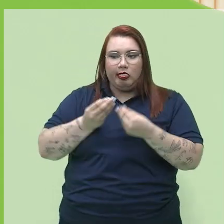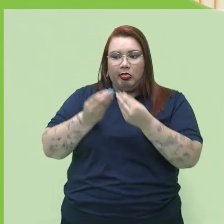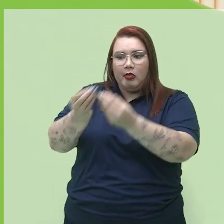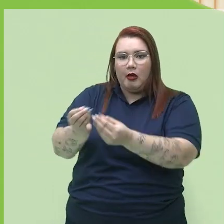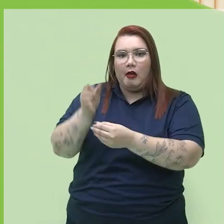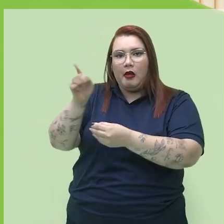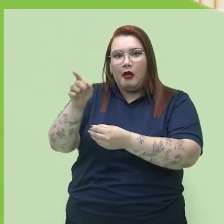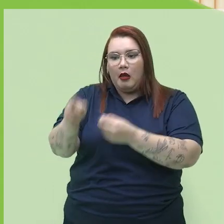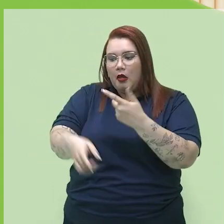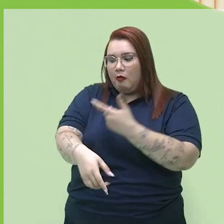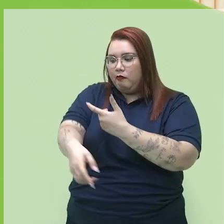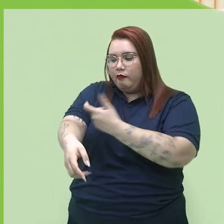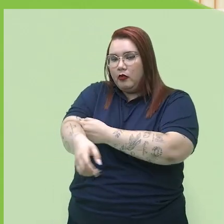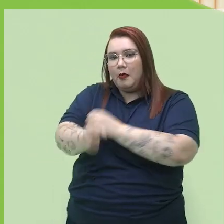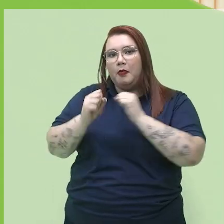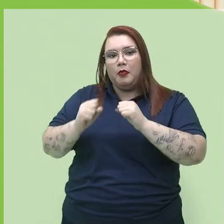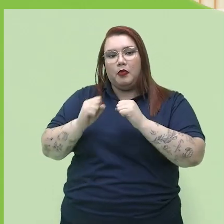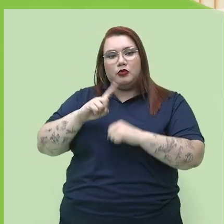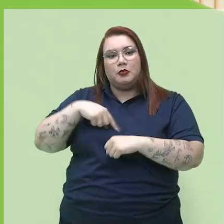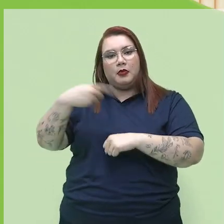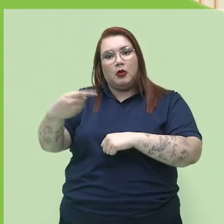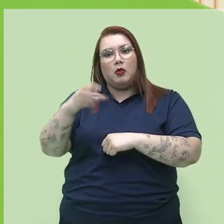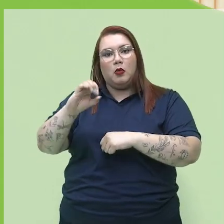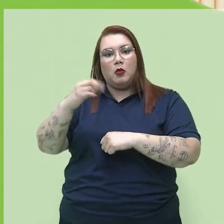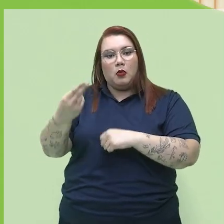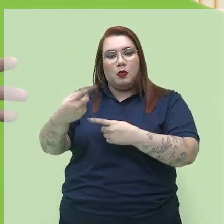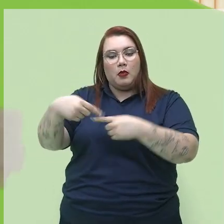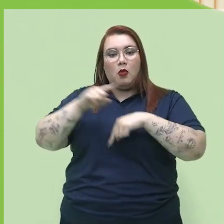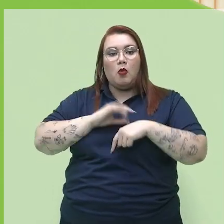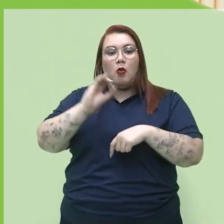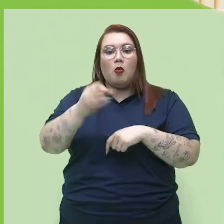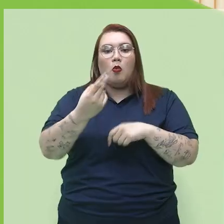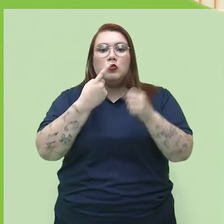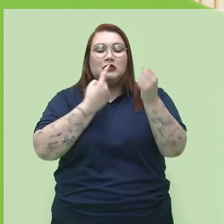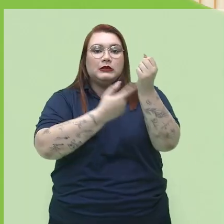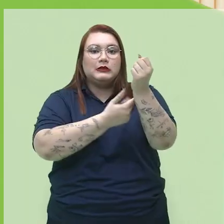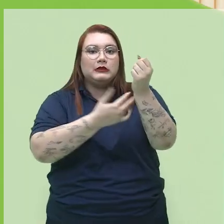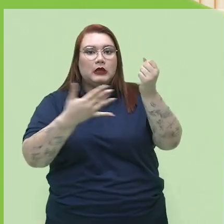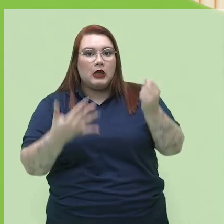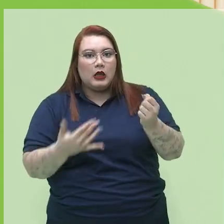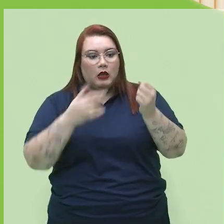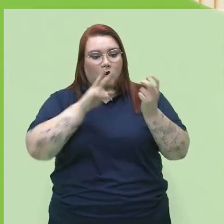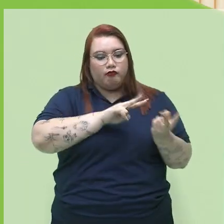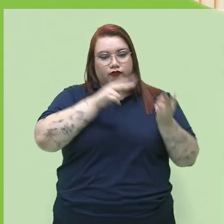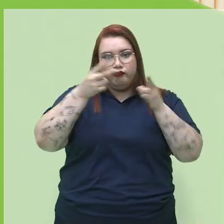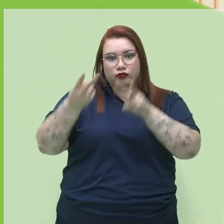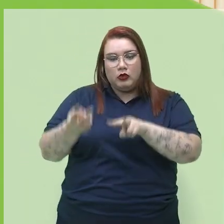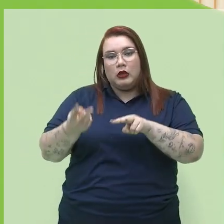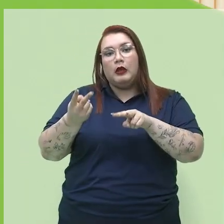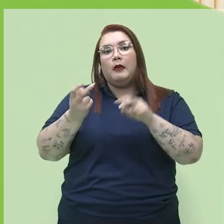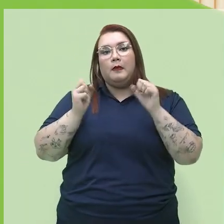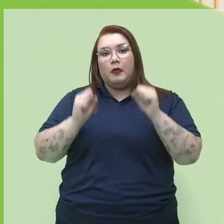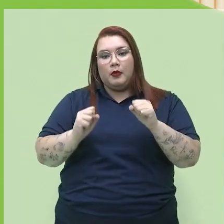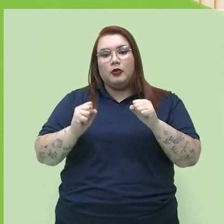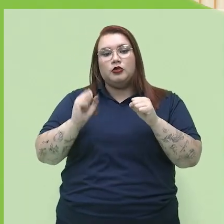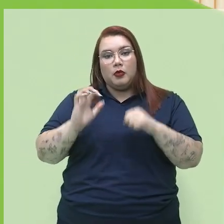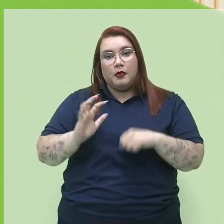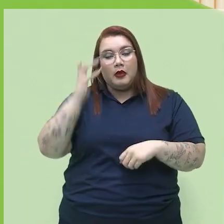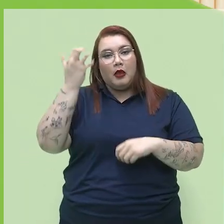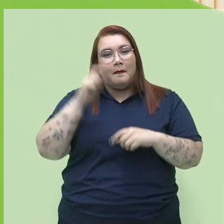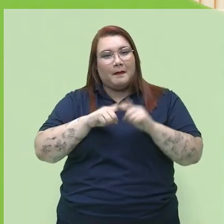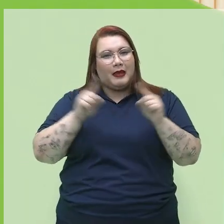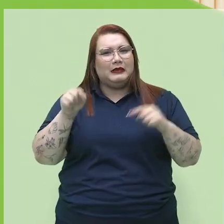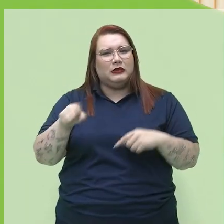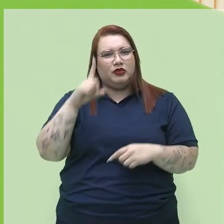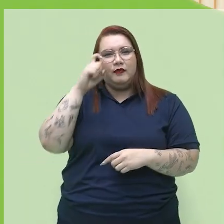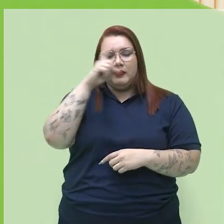drogas injetáveis. E também tem a contaminação através da transfusão de sangue não testado. Mas essa forma aí de contágio,